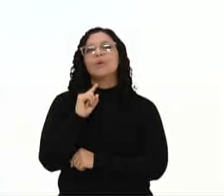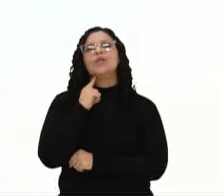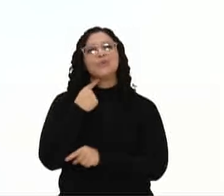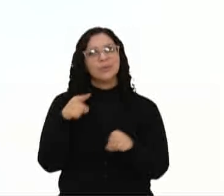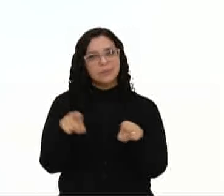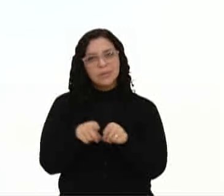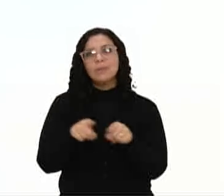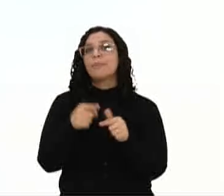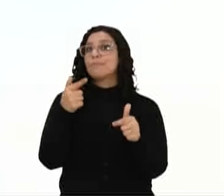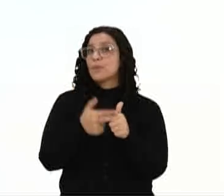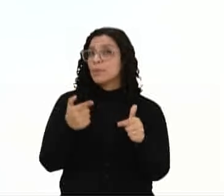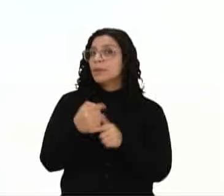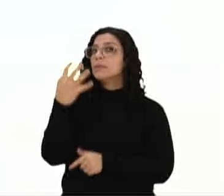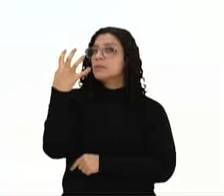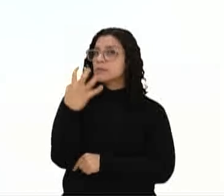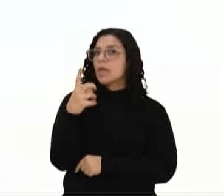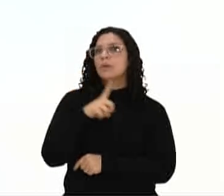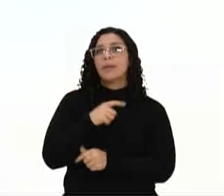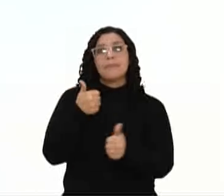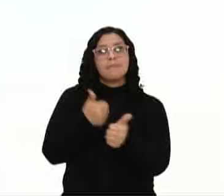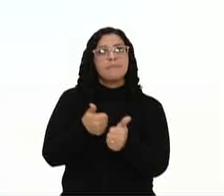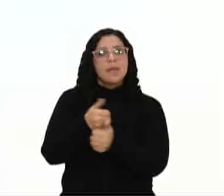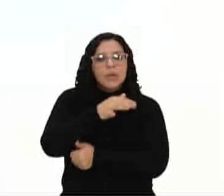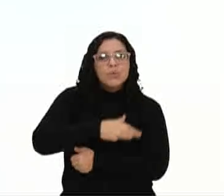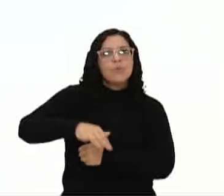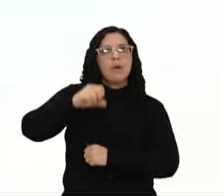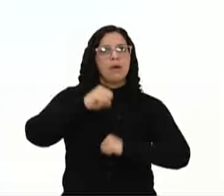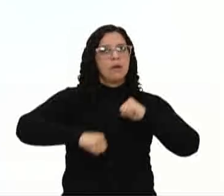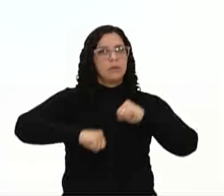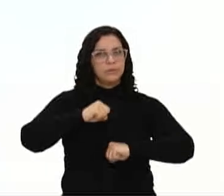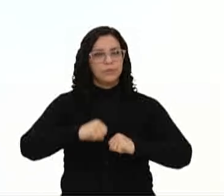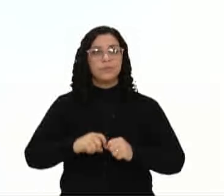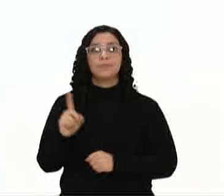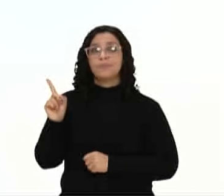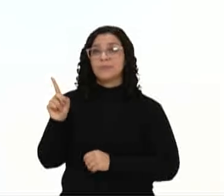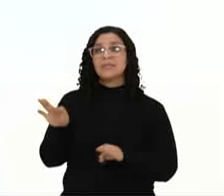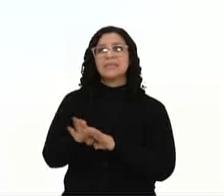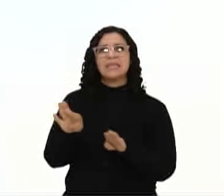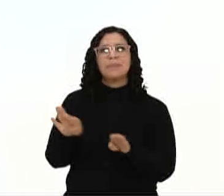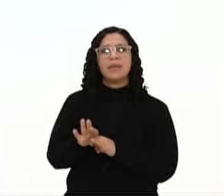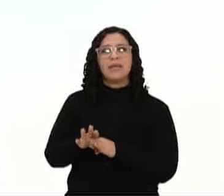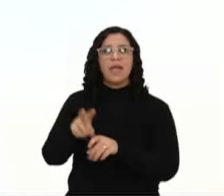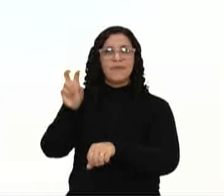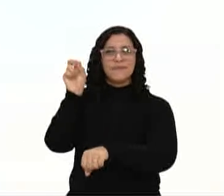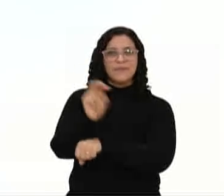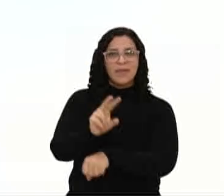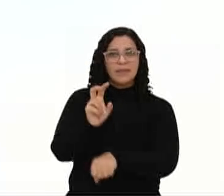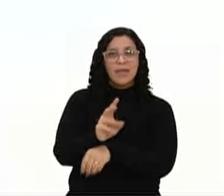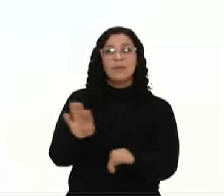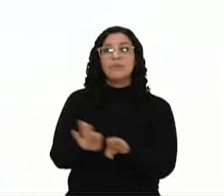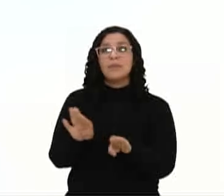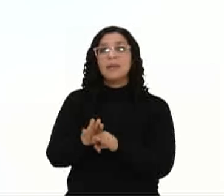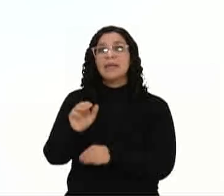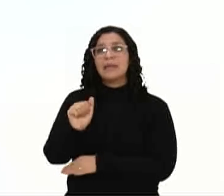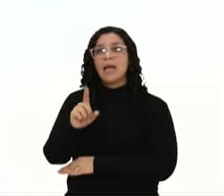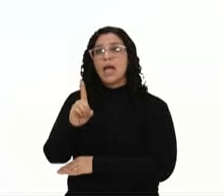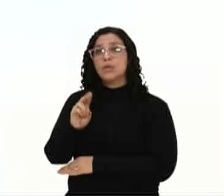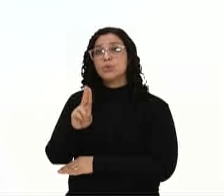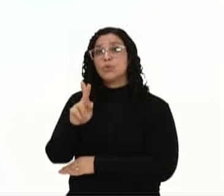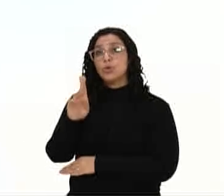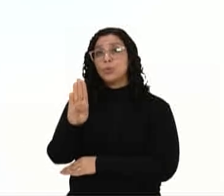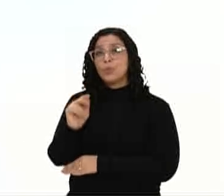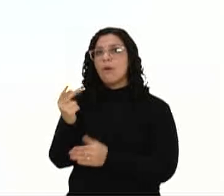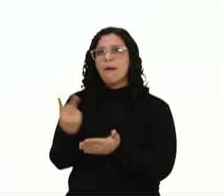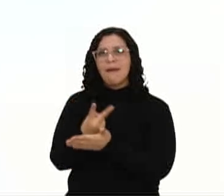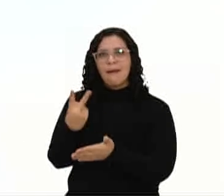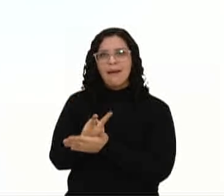outro problema sério que nós temos ali na questão da poluição. Os agrotóxicos e a adubação incorreta. Então, nas áreas rurais,